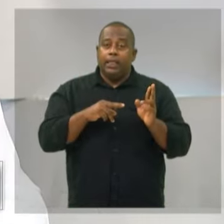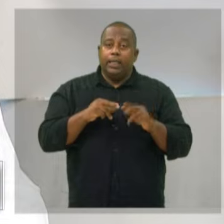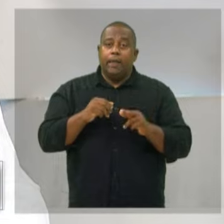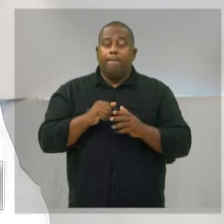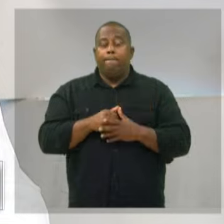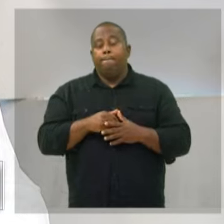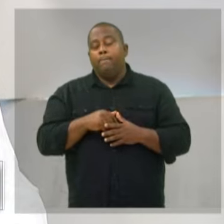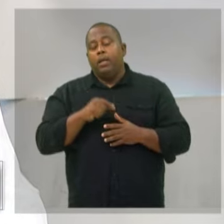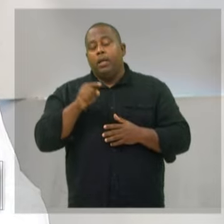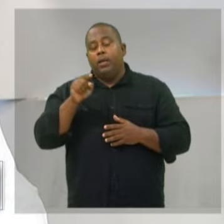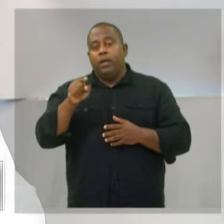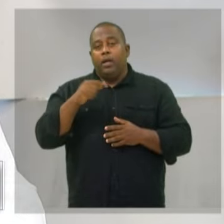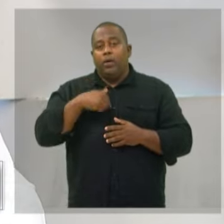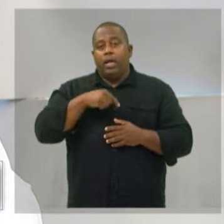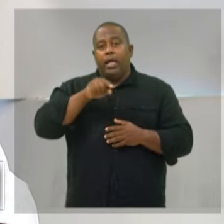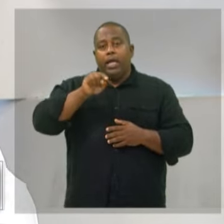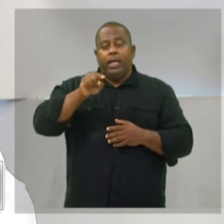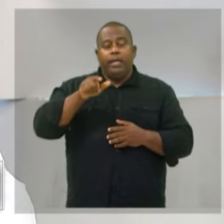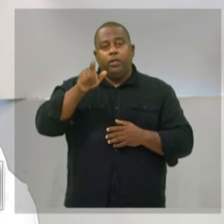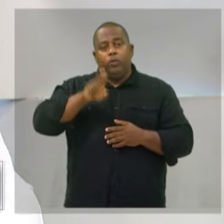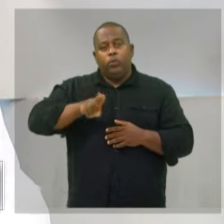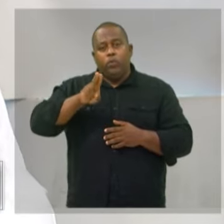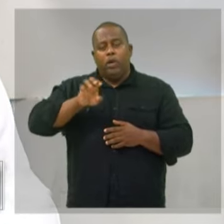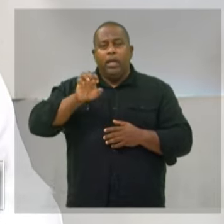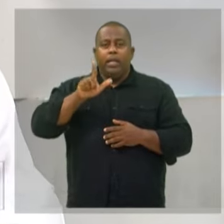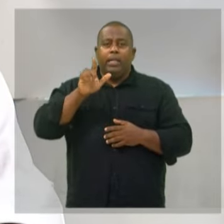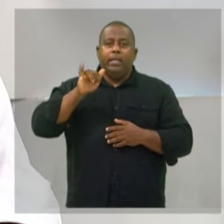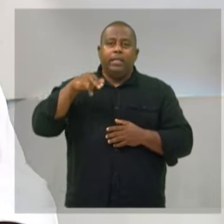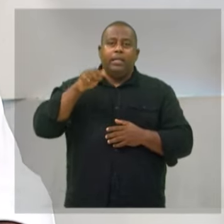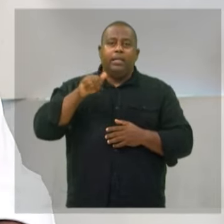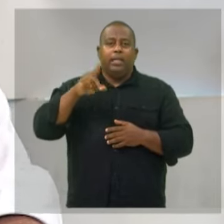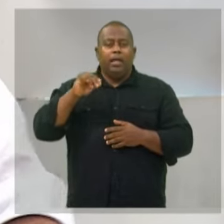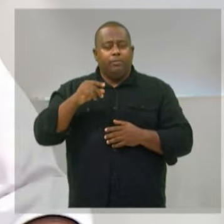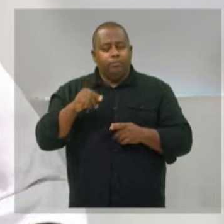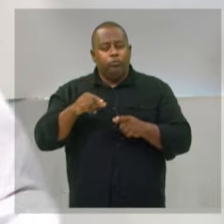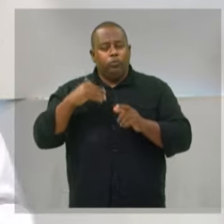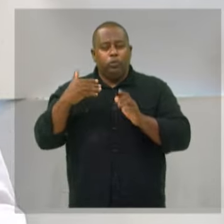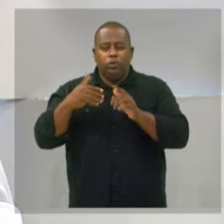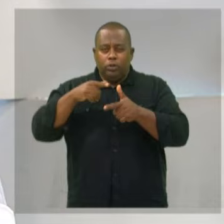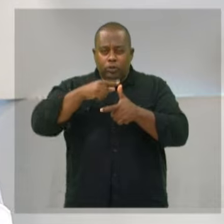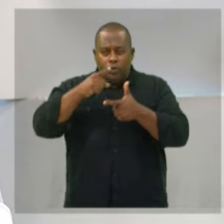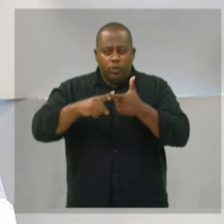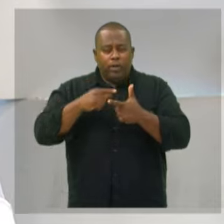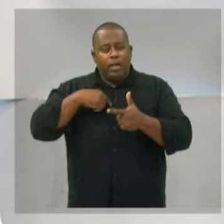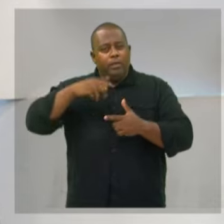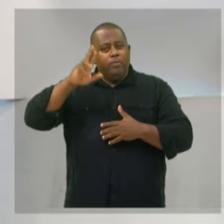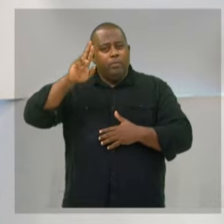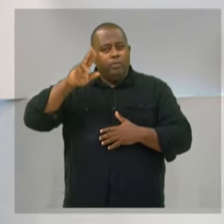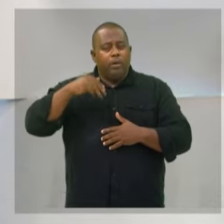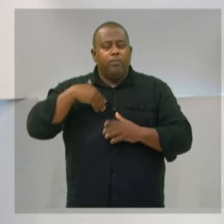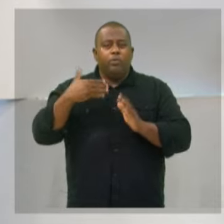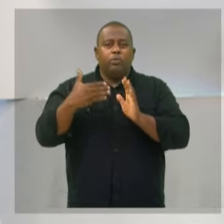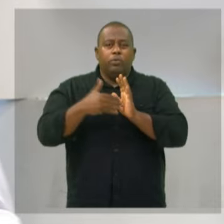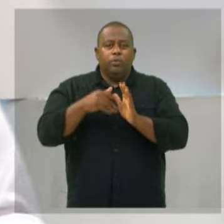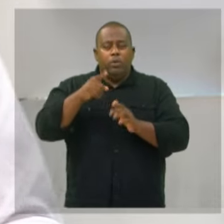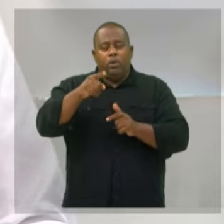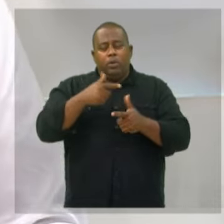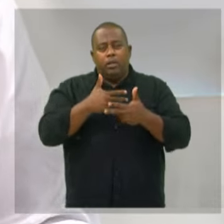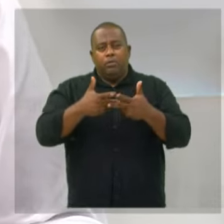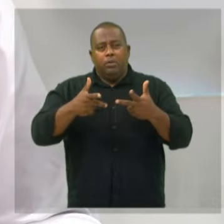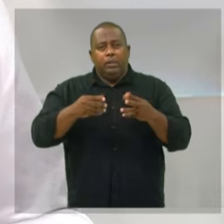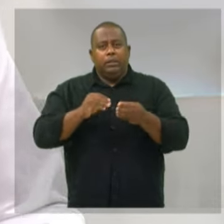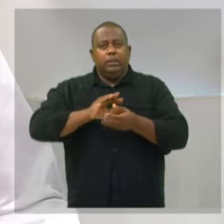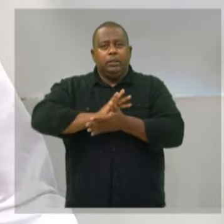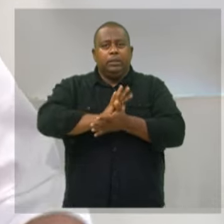que se diz novo é linaldo de novo ele é responsável por todas as mazelas que o prefeito Elinaldo tá fazendo em